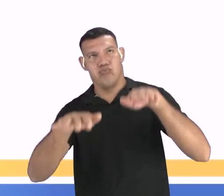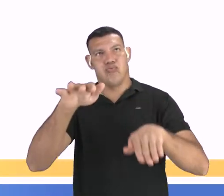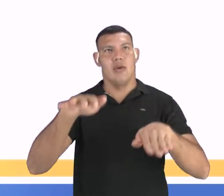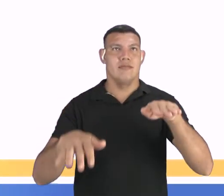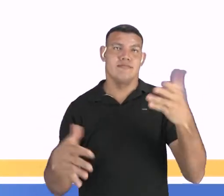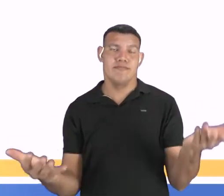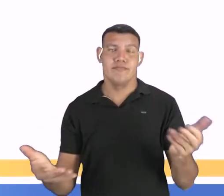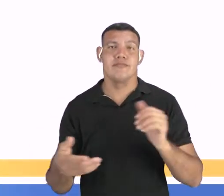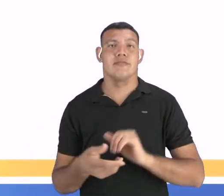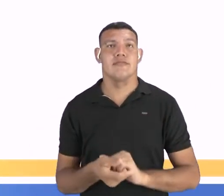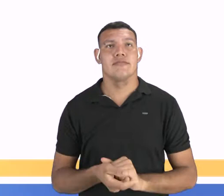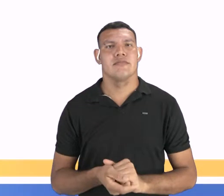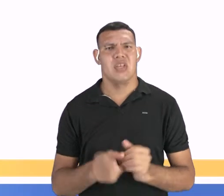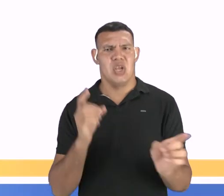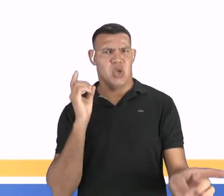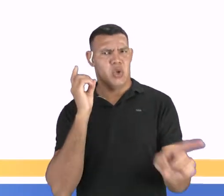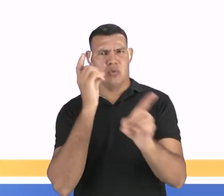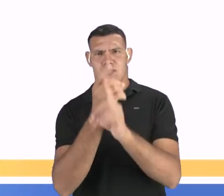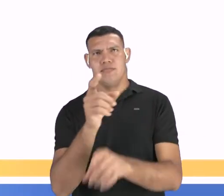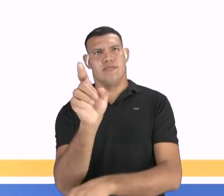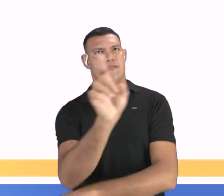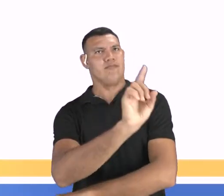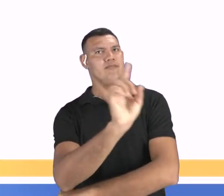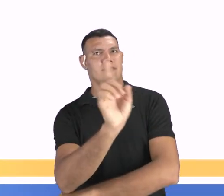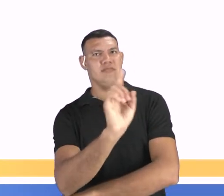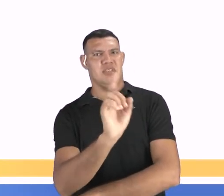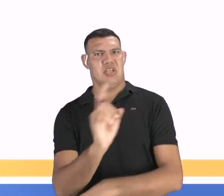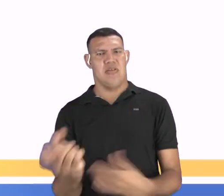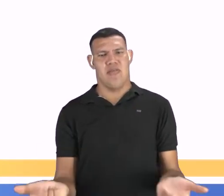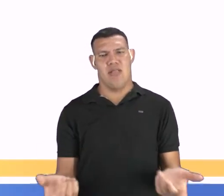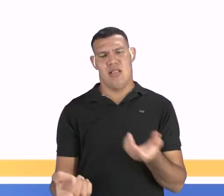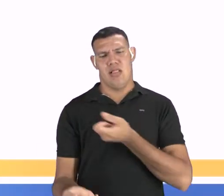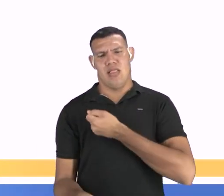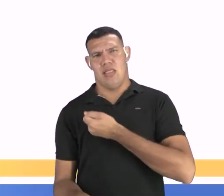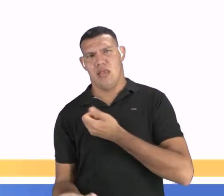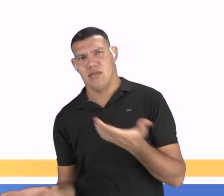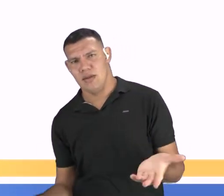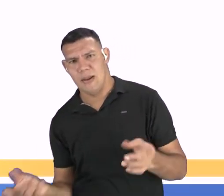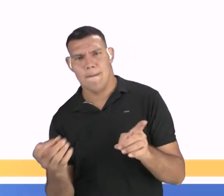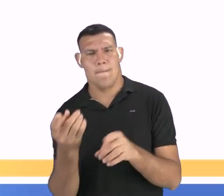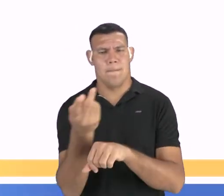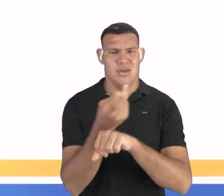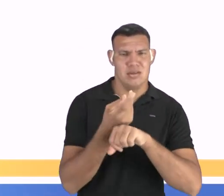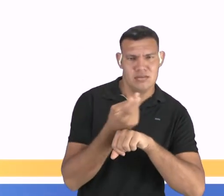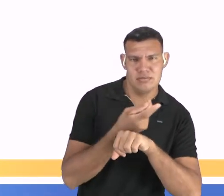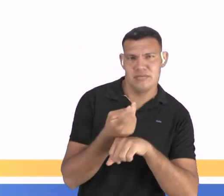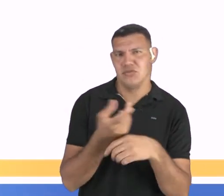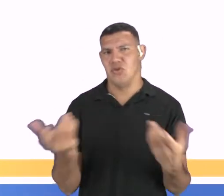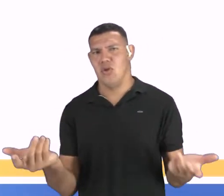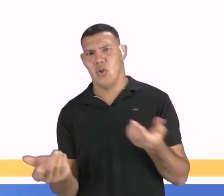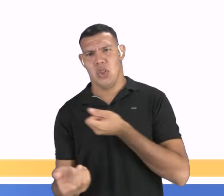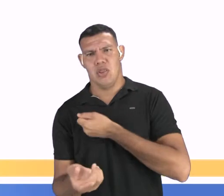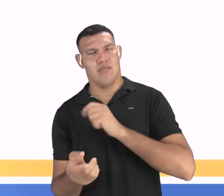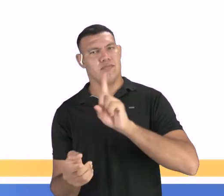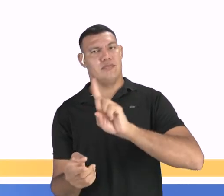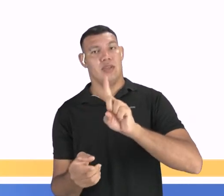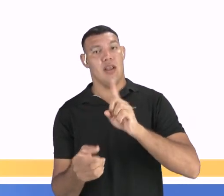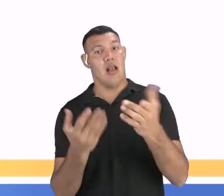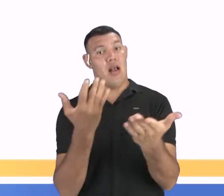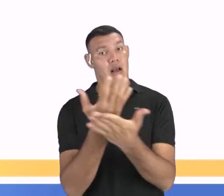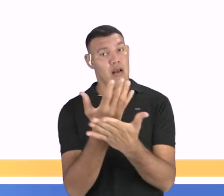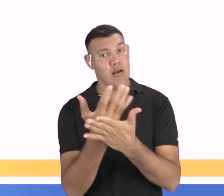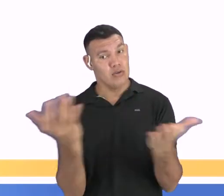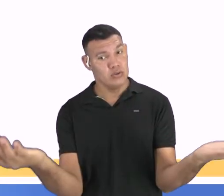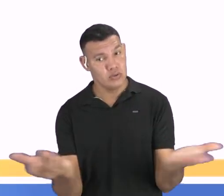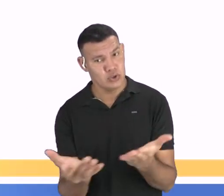né? Encontrando valor para uma determinada incógnita, né, ou procurando encontrar um determinado valor. Nessa aula, nós